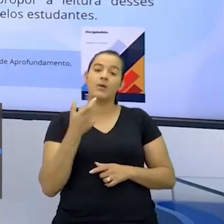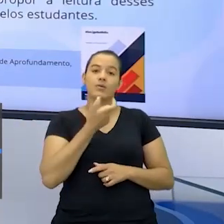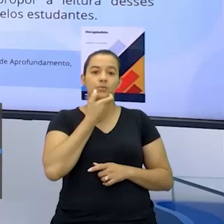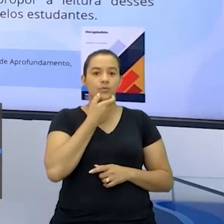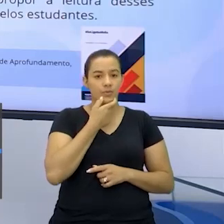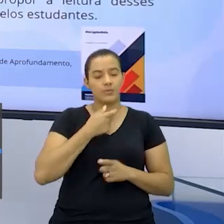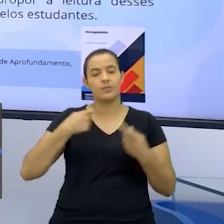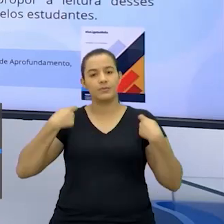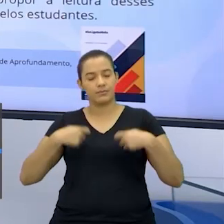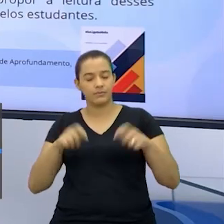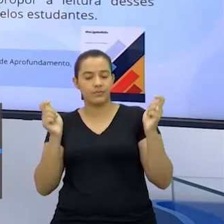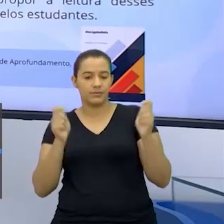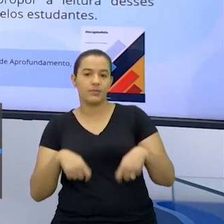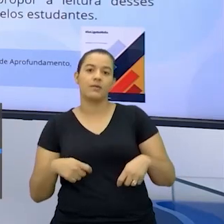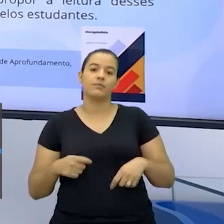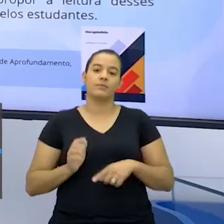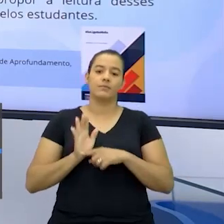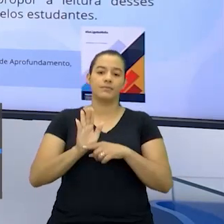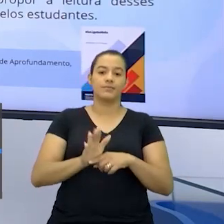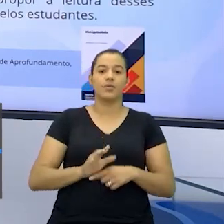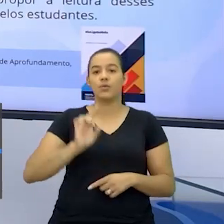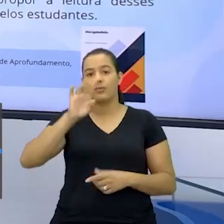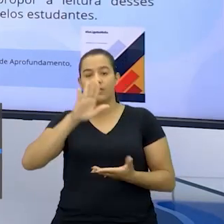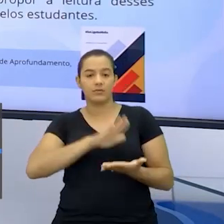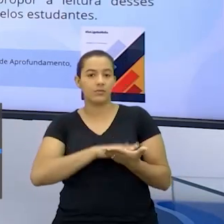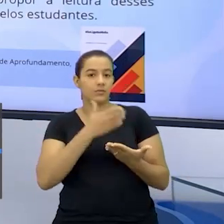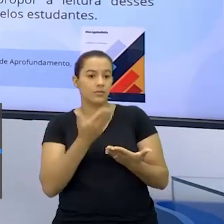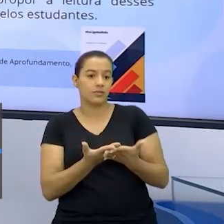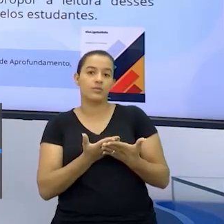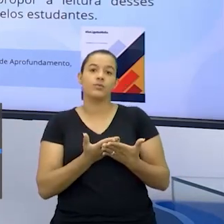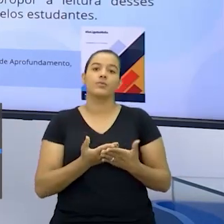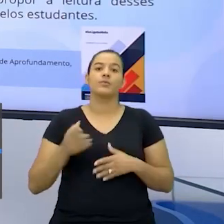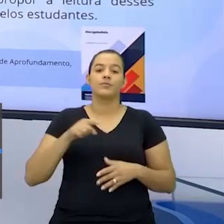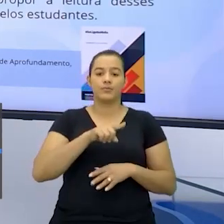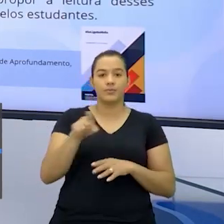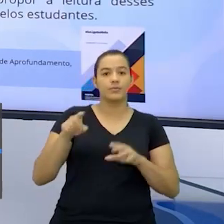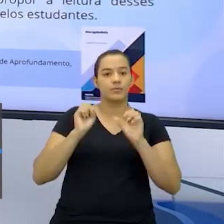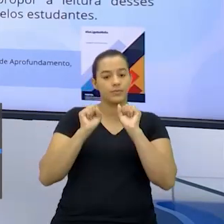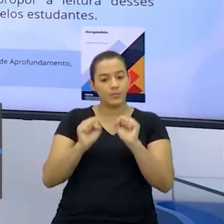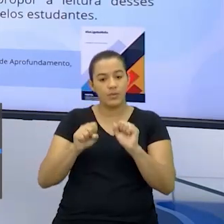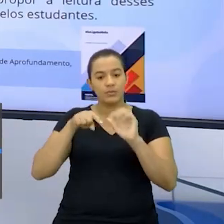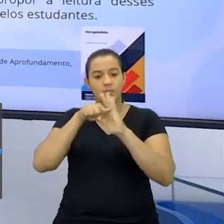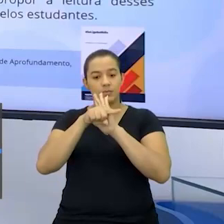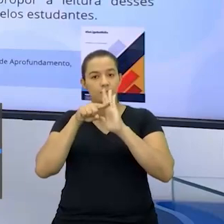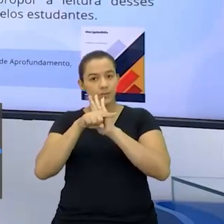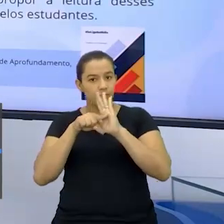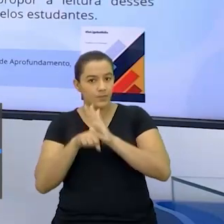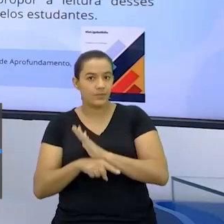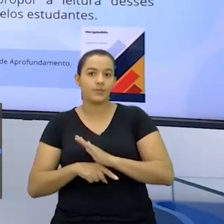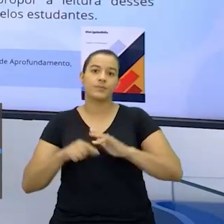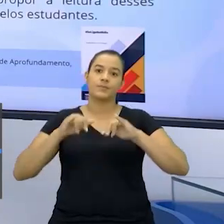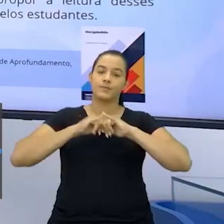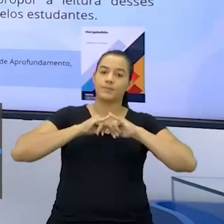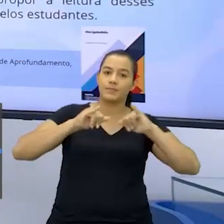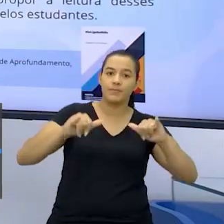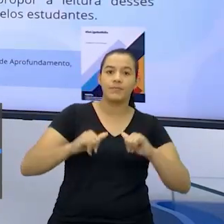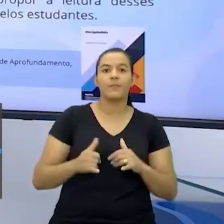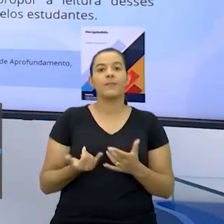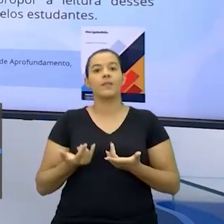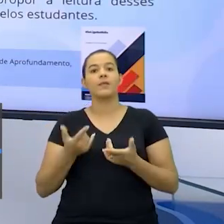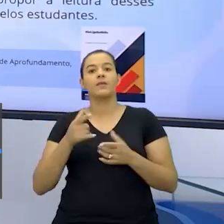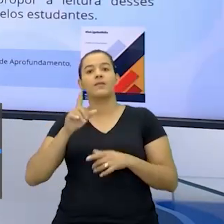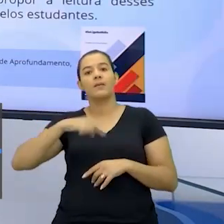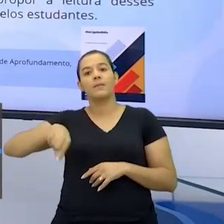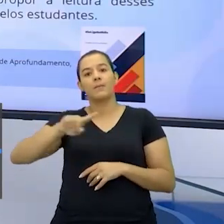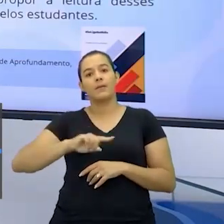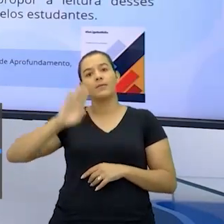tá? E eu não falo só de tradutores, você pode pesquisar, começa com uma manchete, com um lead, verbos